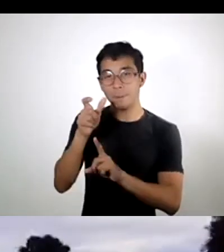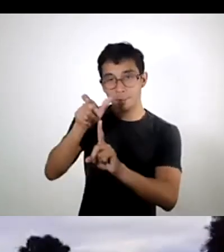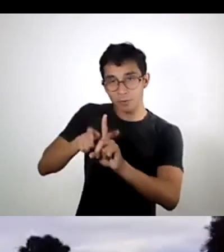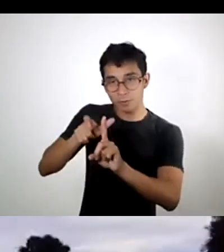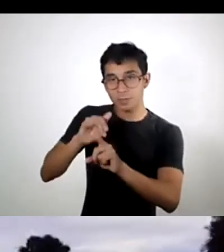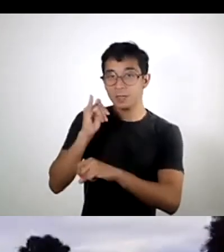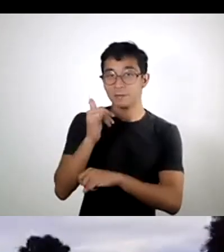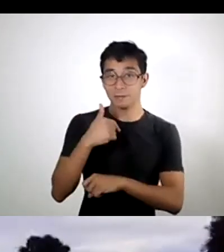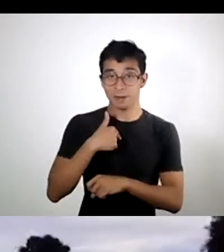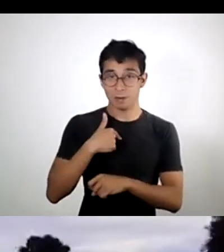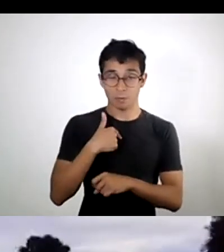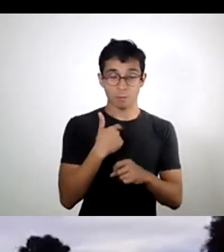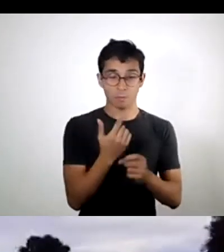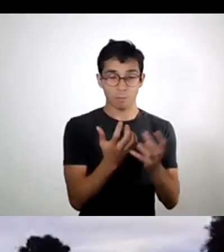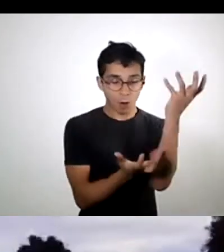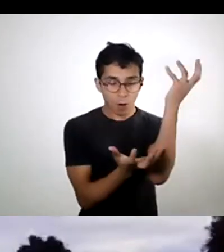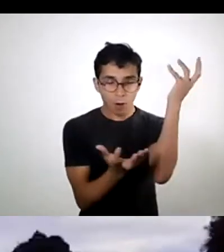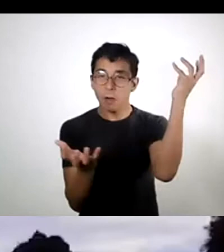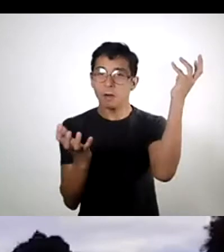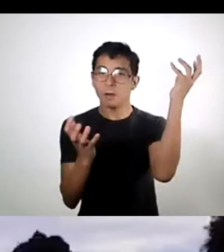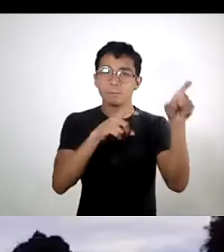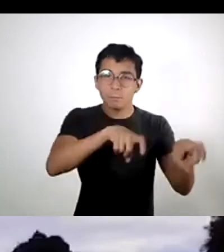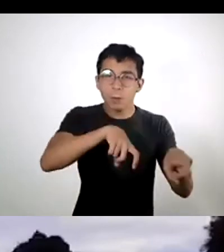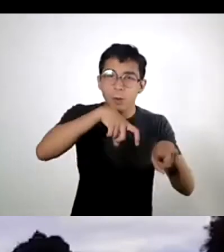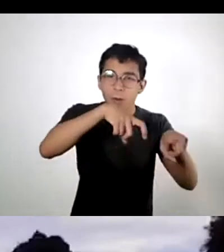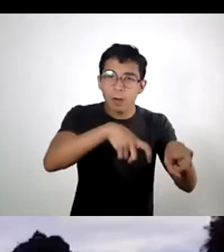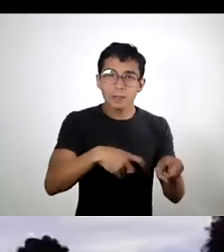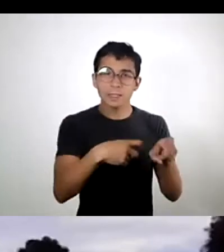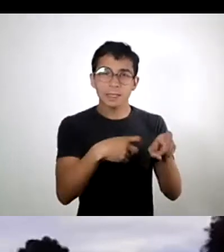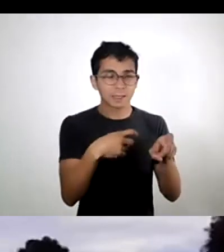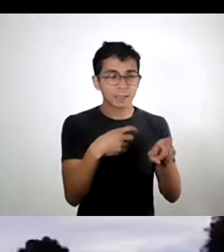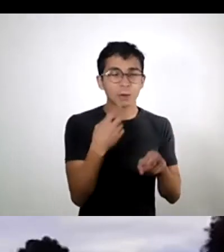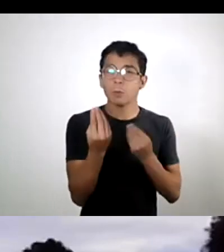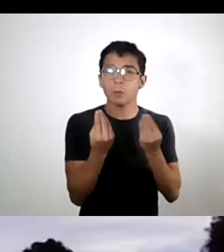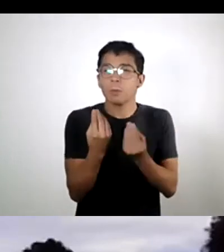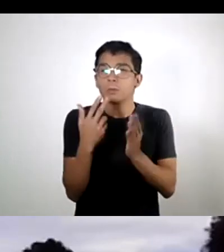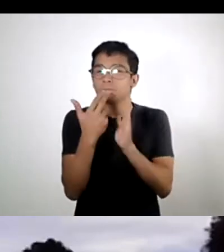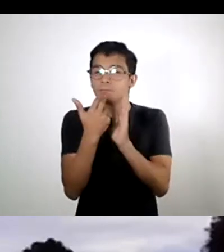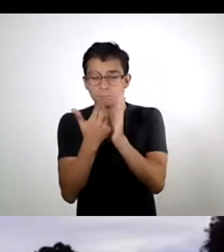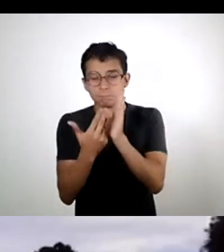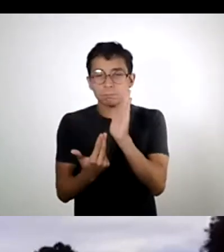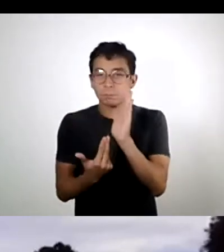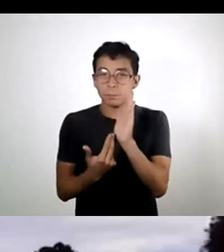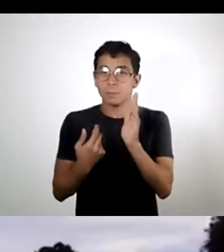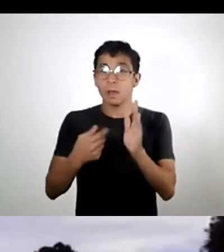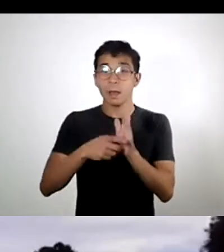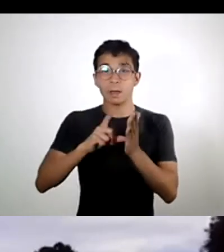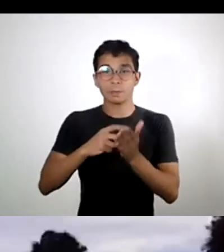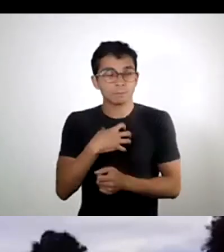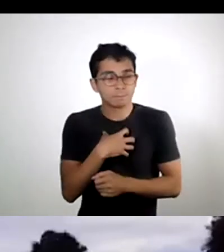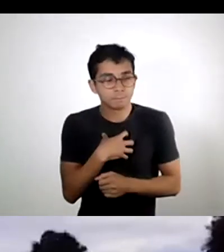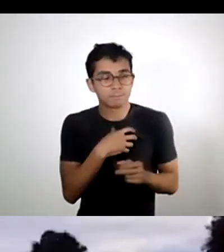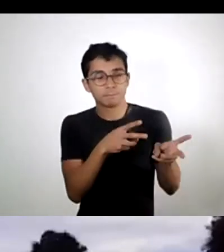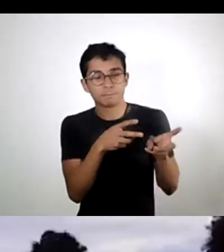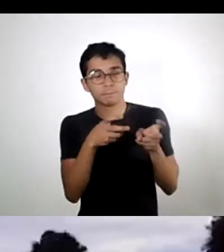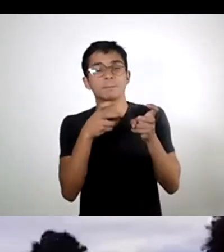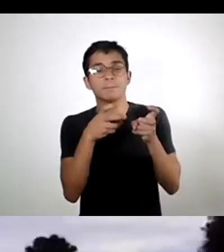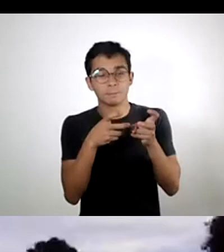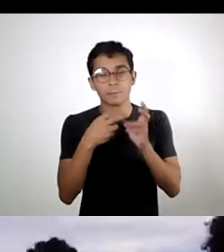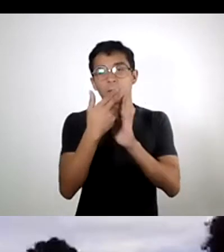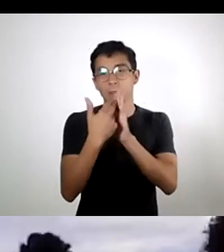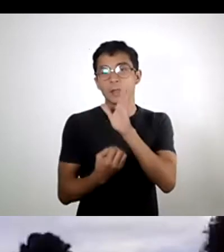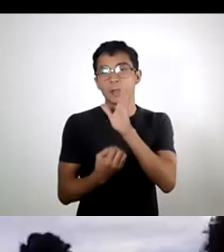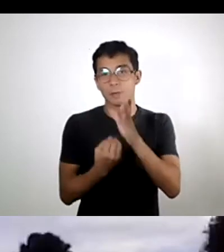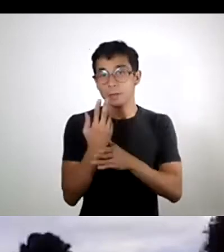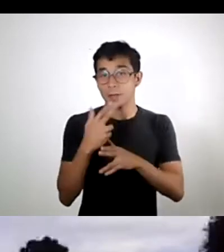essa roça dentro de uma estética e poética da roça, porque a roça é